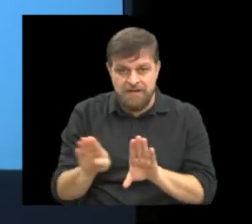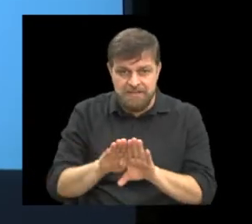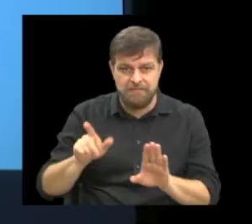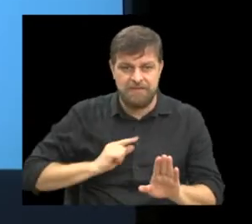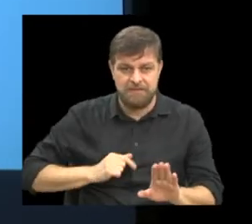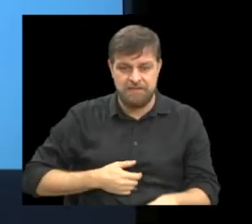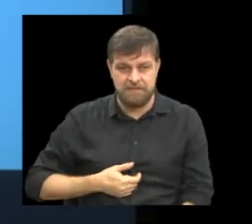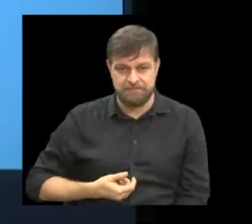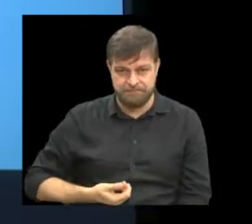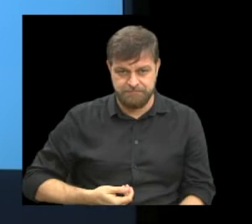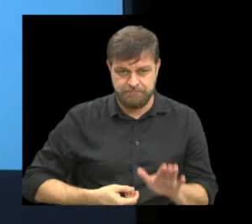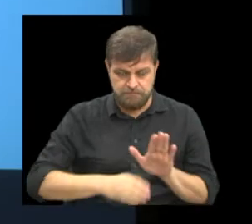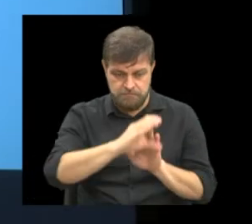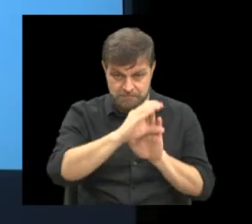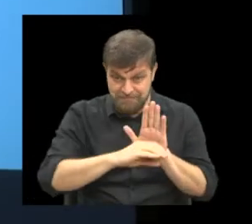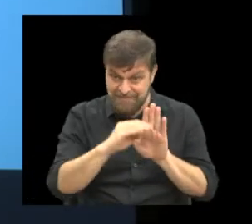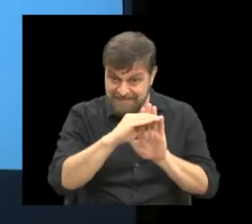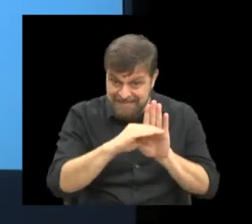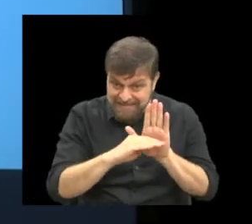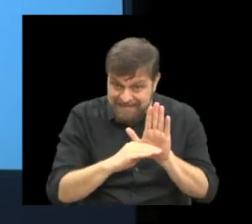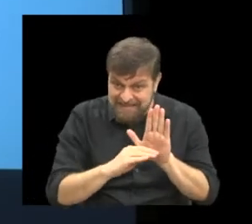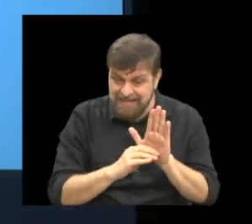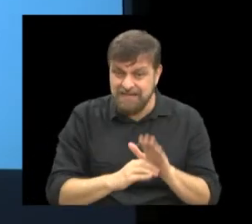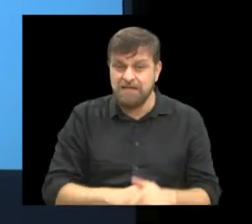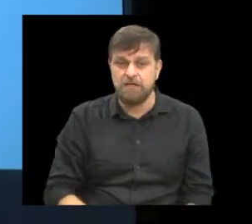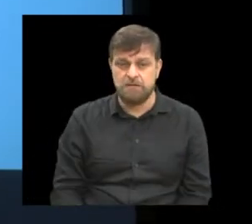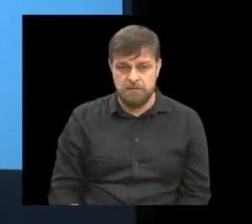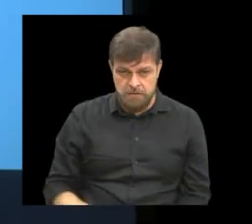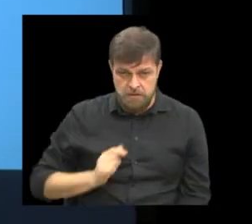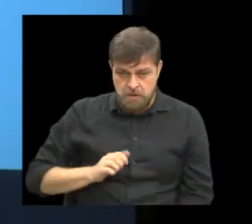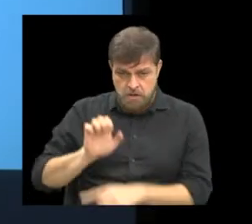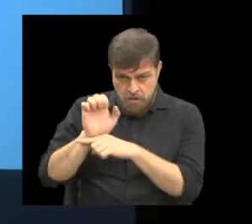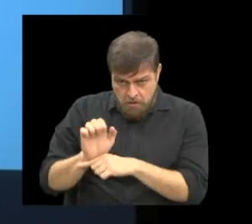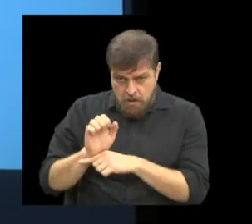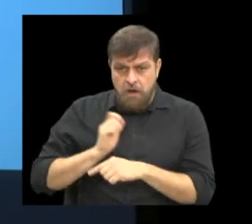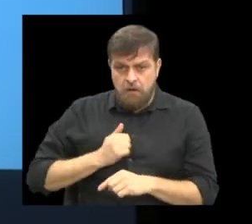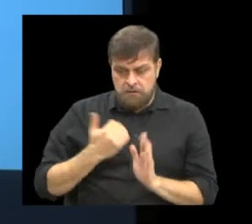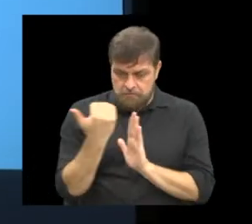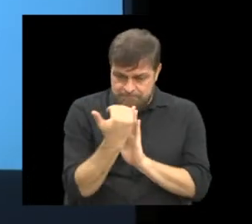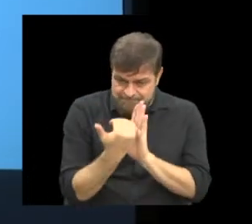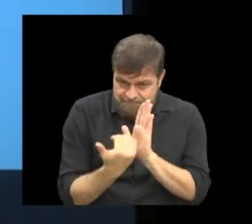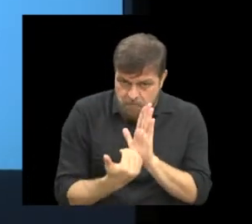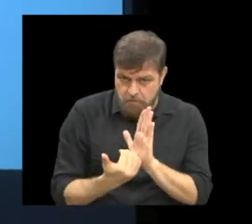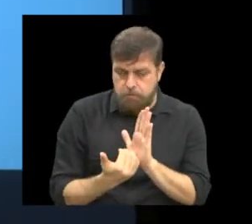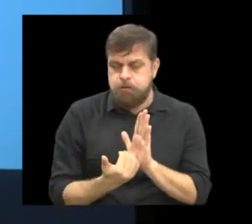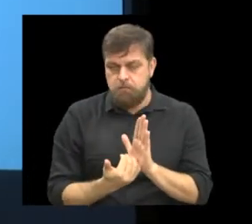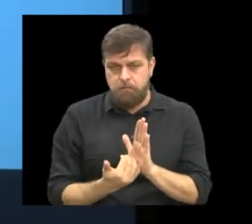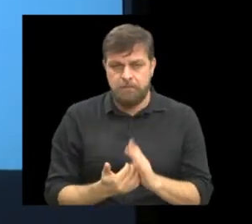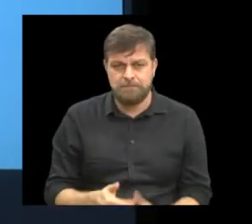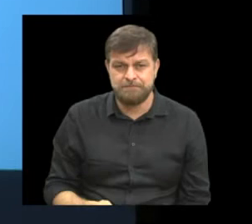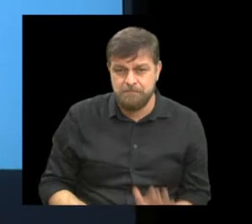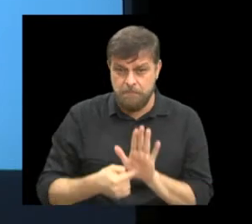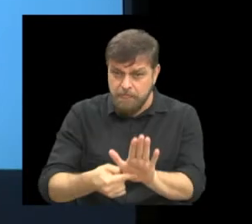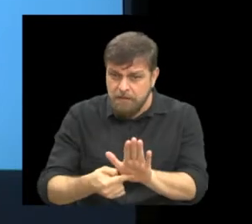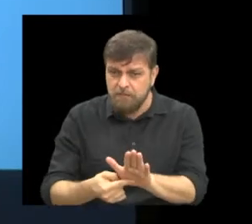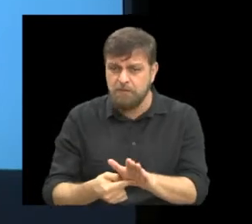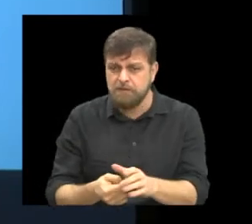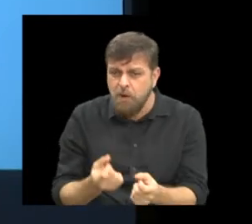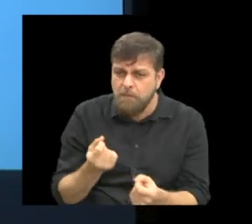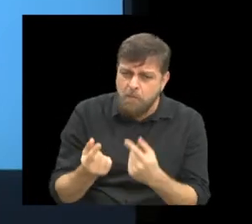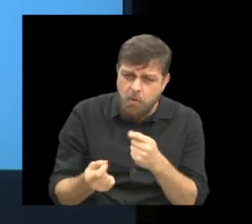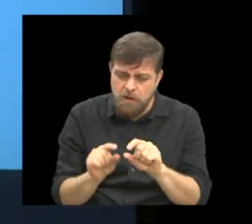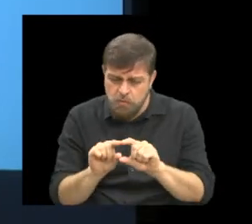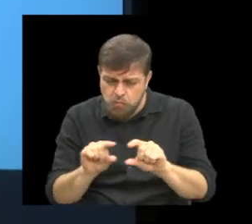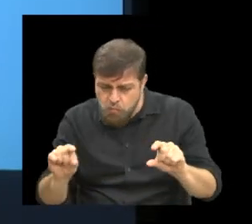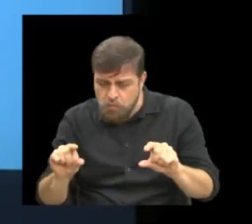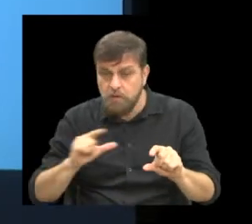diretriz do Conselho da Educação do Estado, que é o número 68 de 2007, que também fala um pouquinho sobre